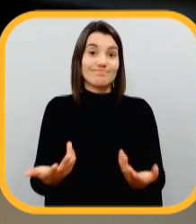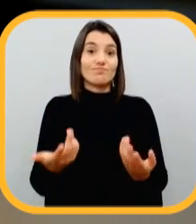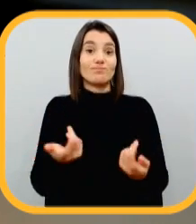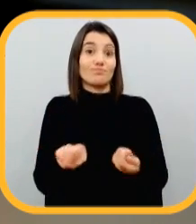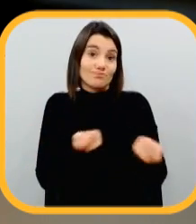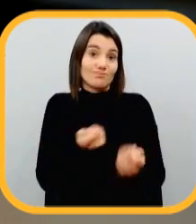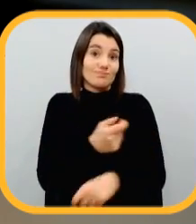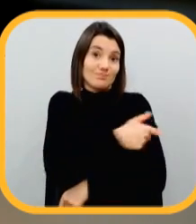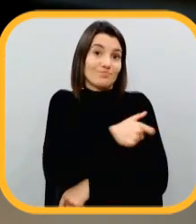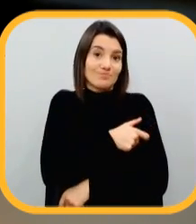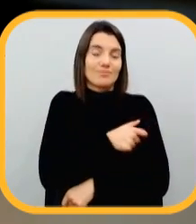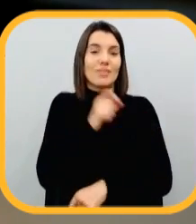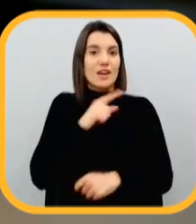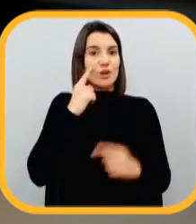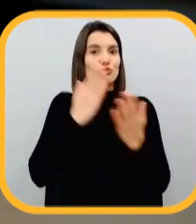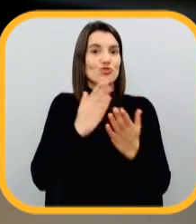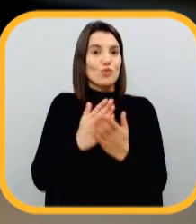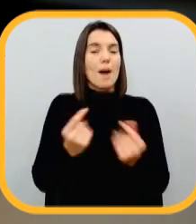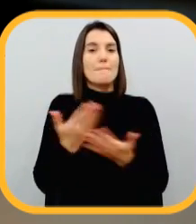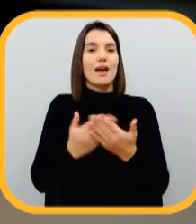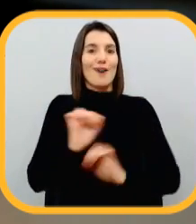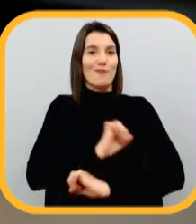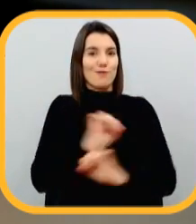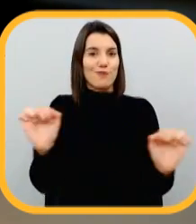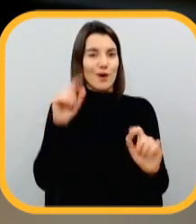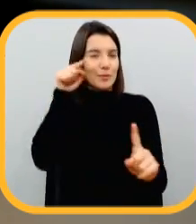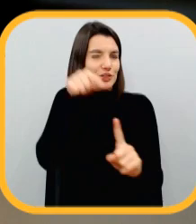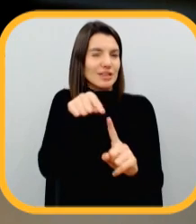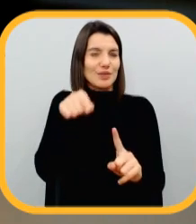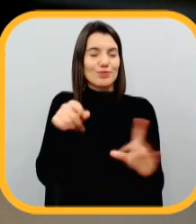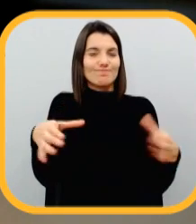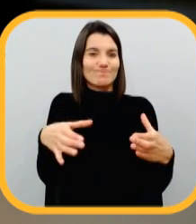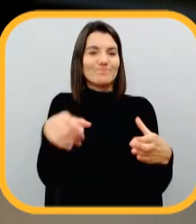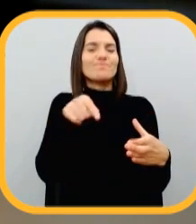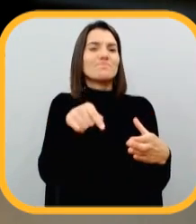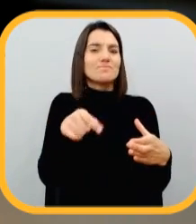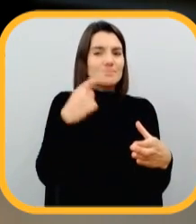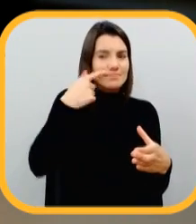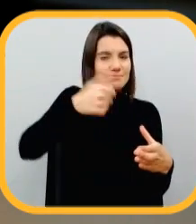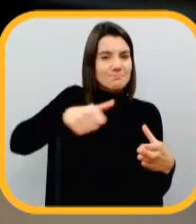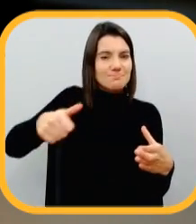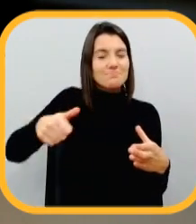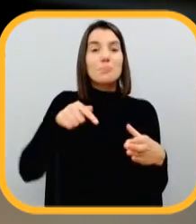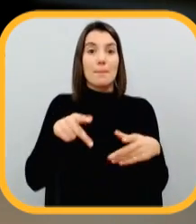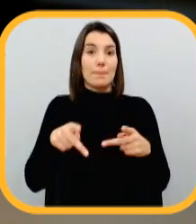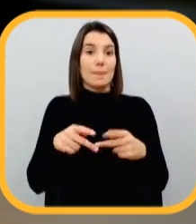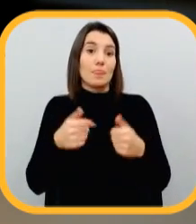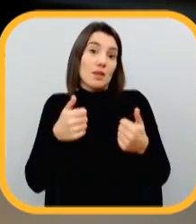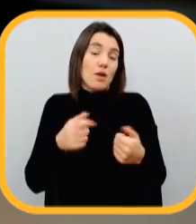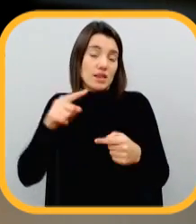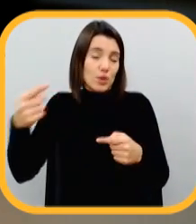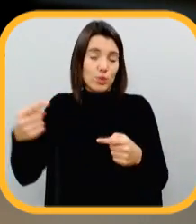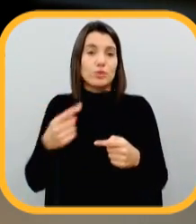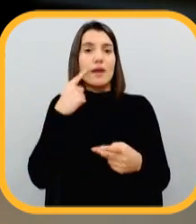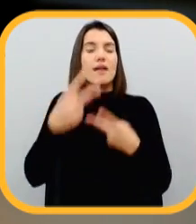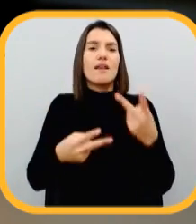modo, as organizações conseguem estudar os seus mercados-alvo. Este método é indicado para,